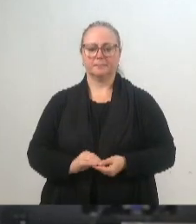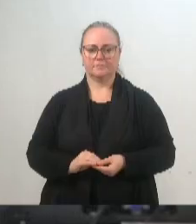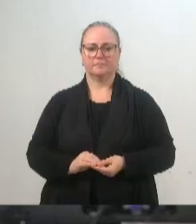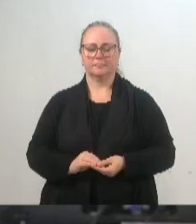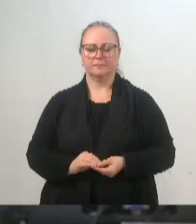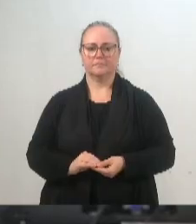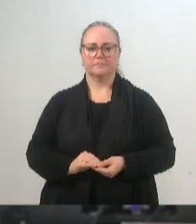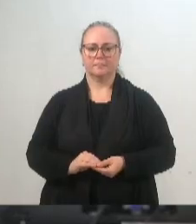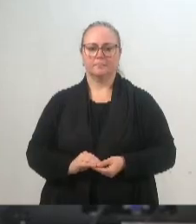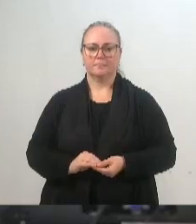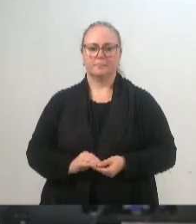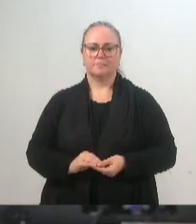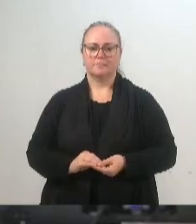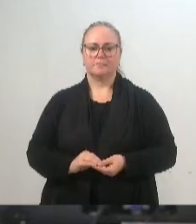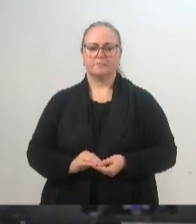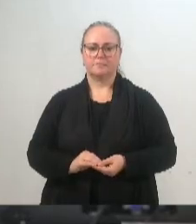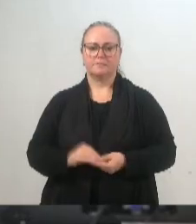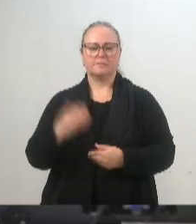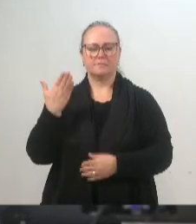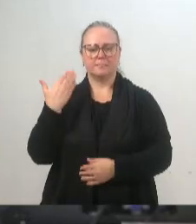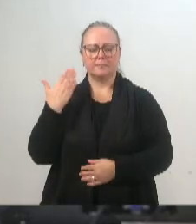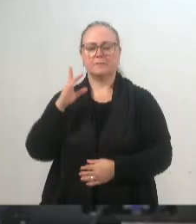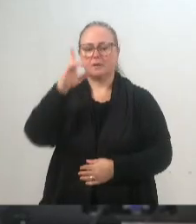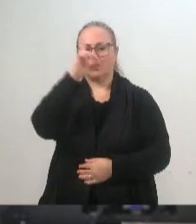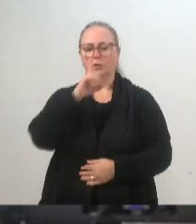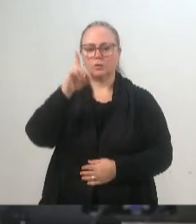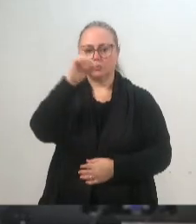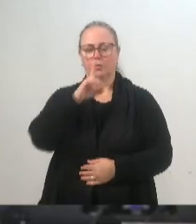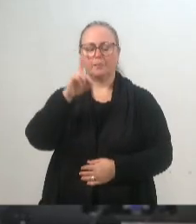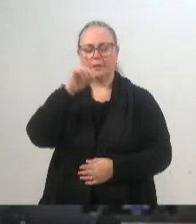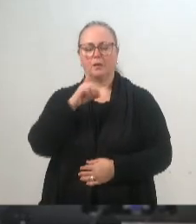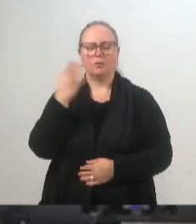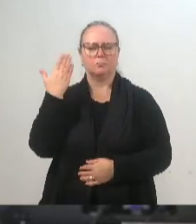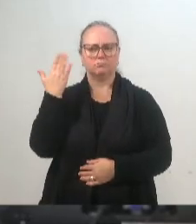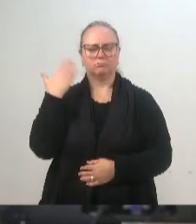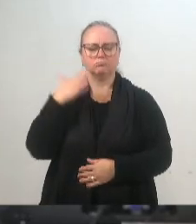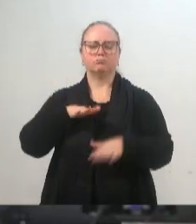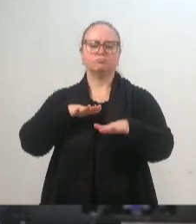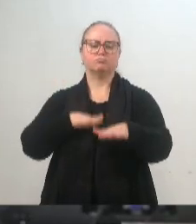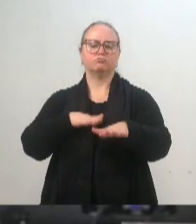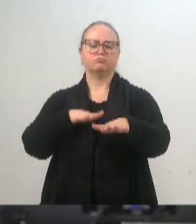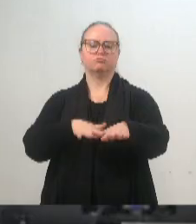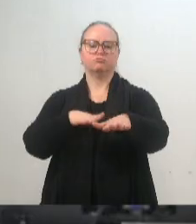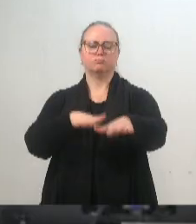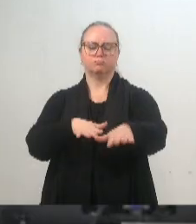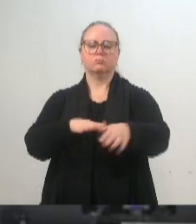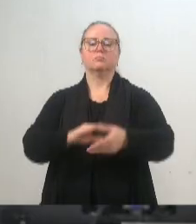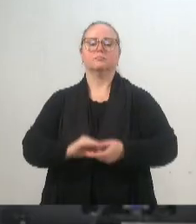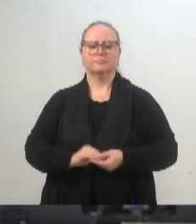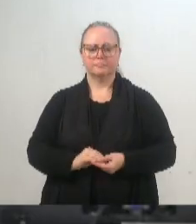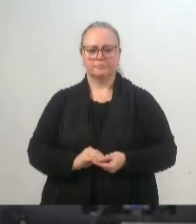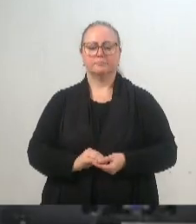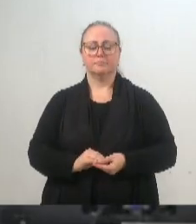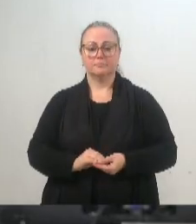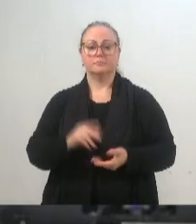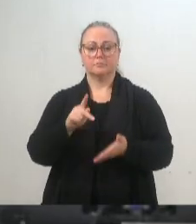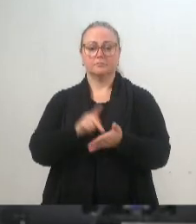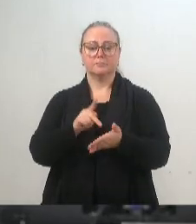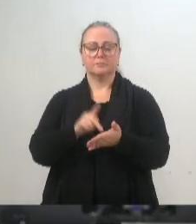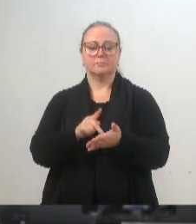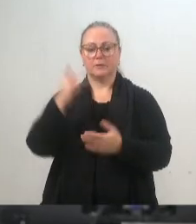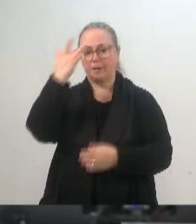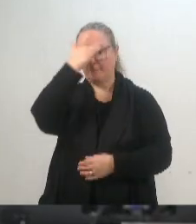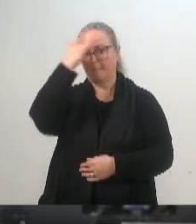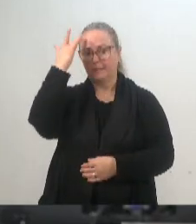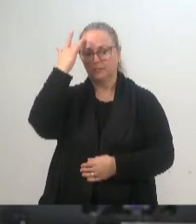Eu chamei no domingo passado uma passeata pacífica, onde passamos ali na Rota do Lazer, e eu vi relatos de pessoas que estavam com medo